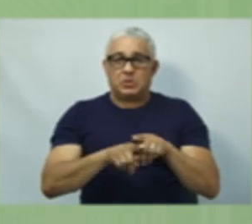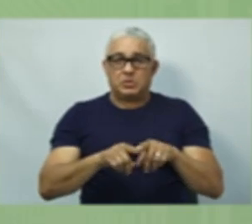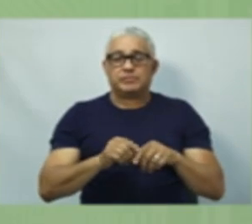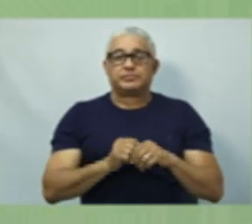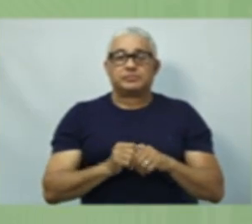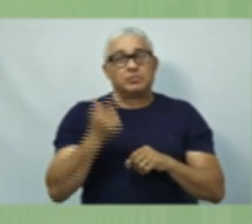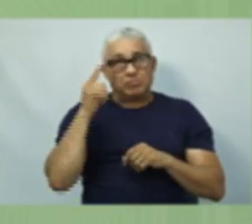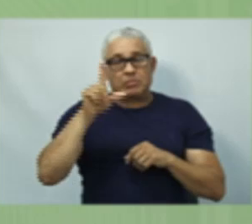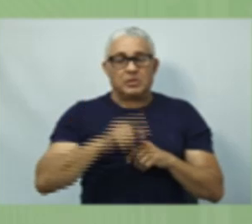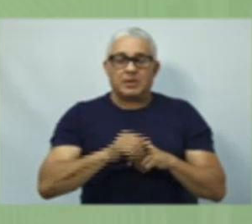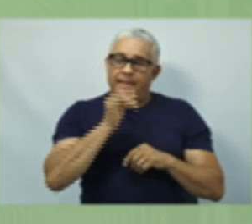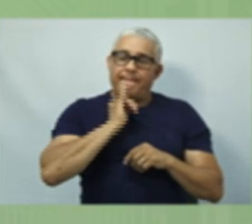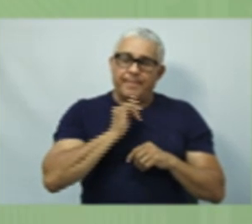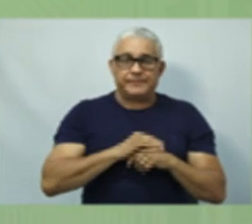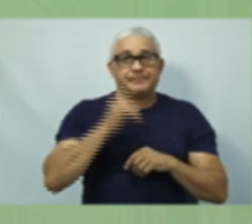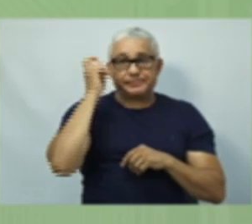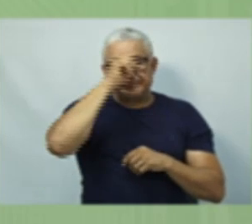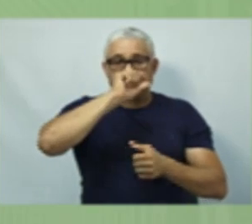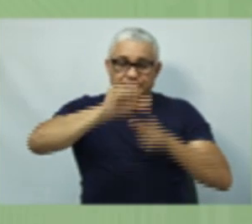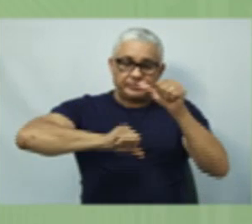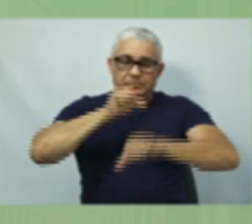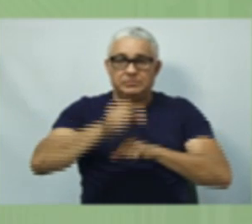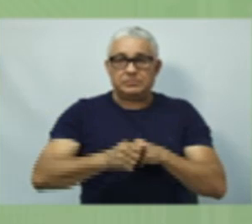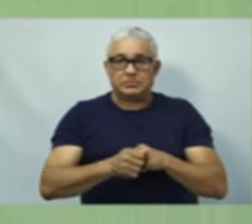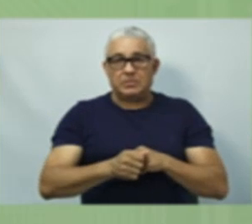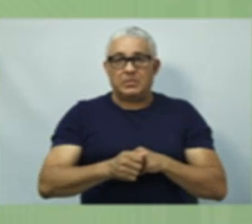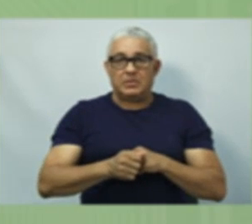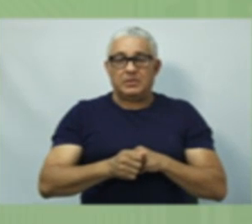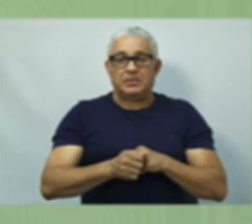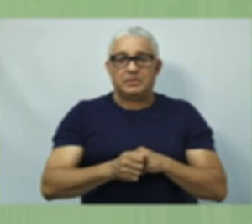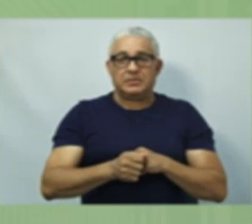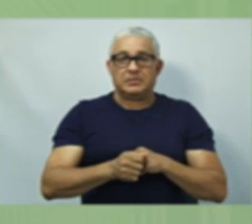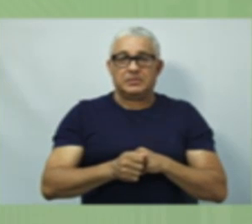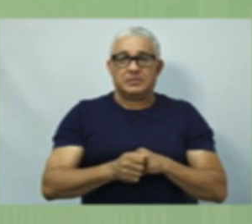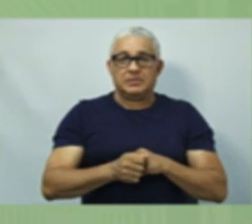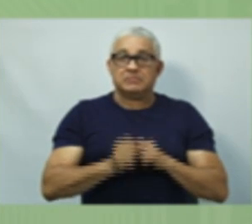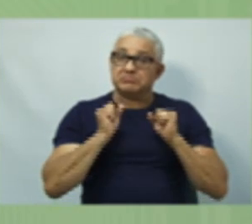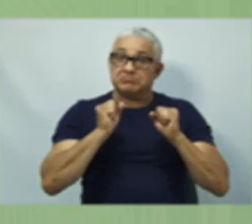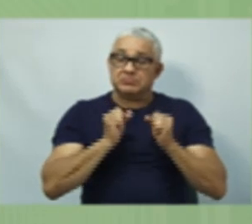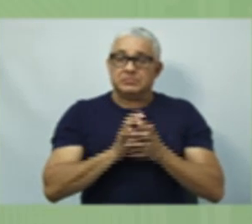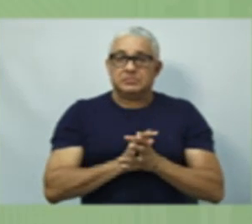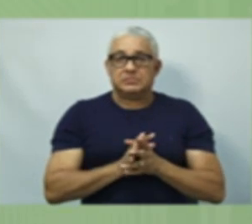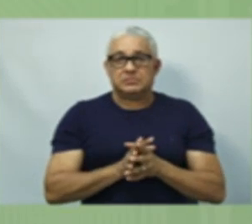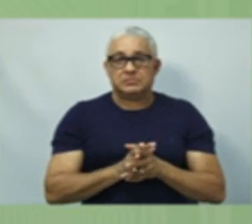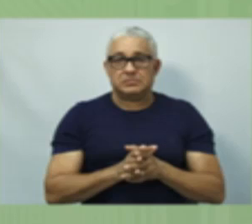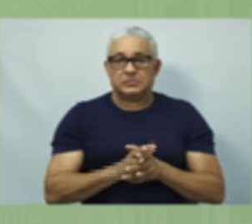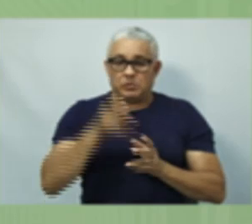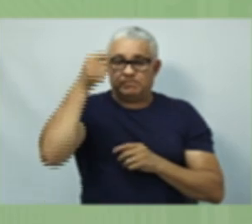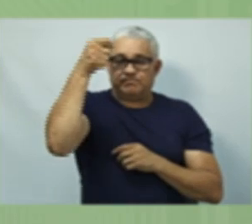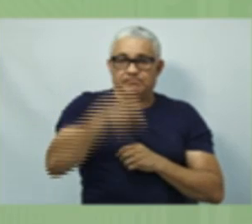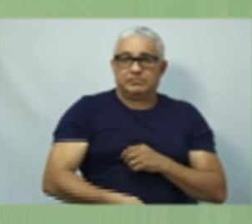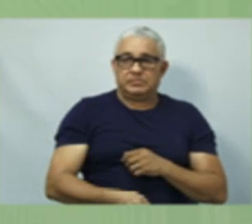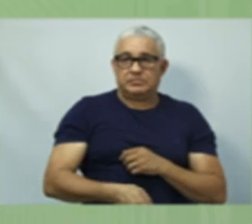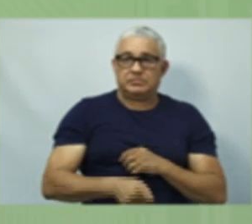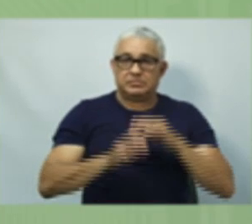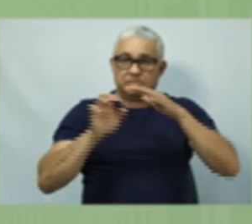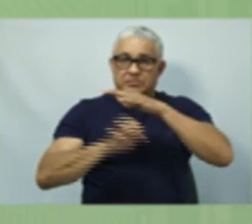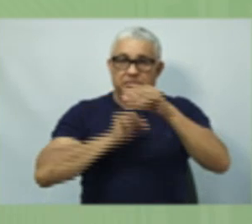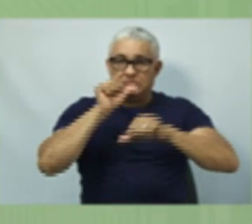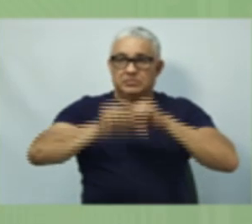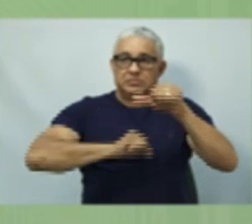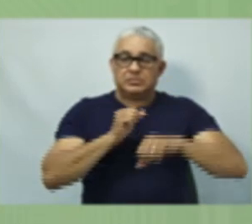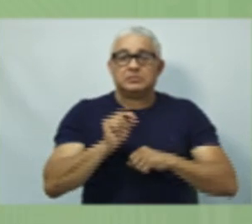podem dificultar a mudança, a alteração ou que pode obrigar que a empresa